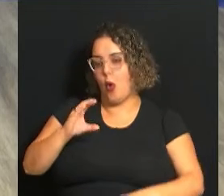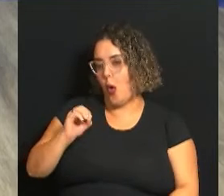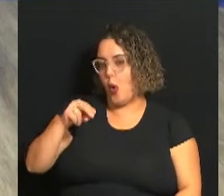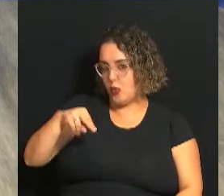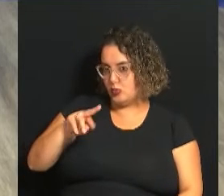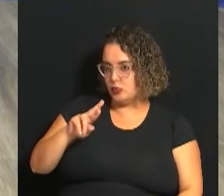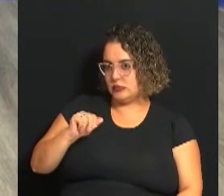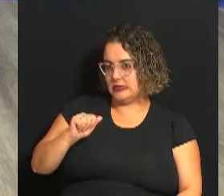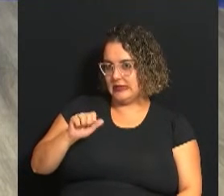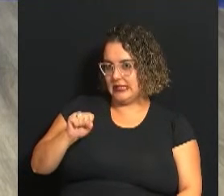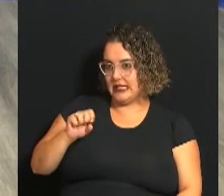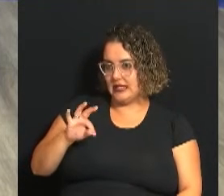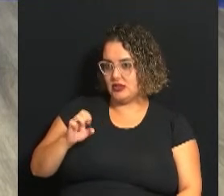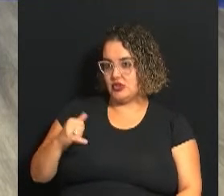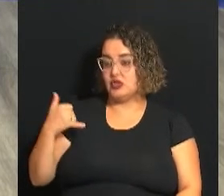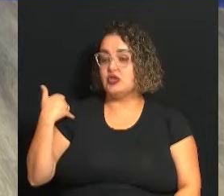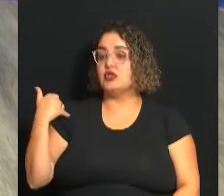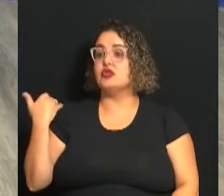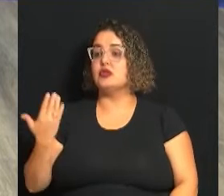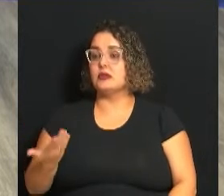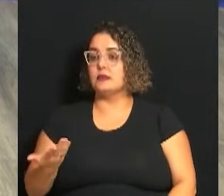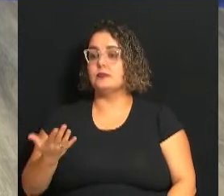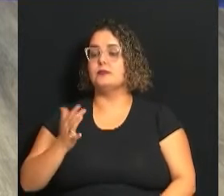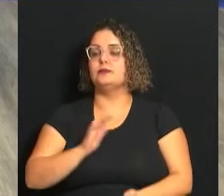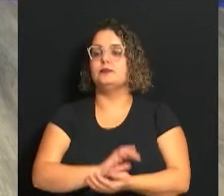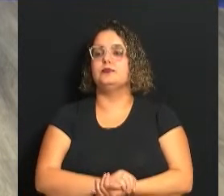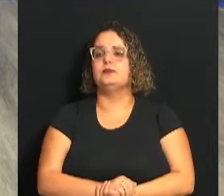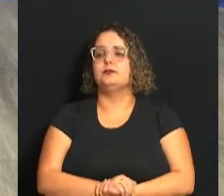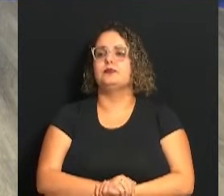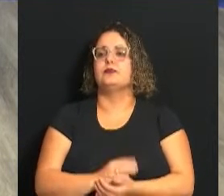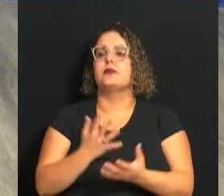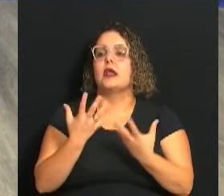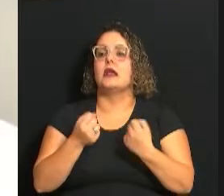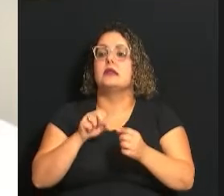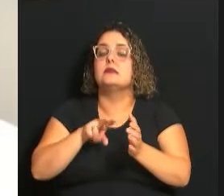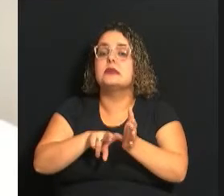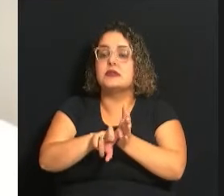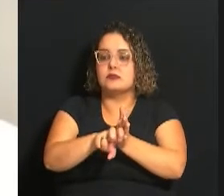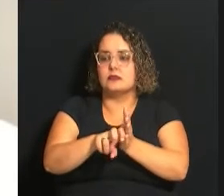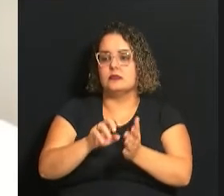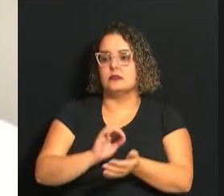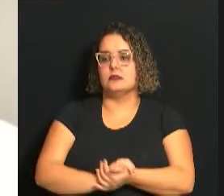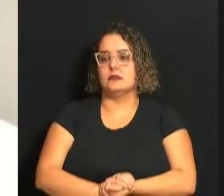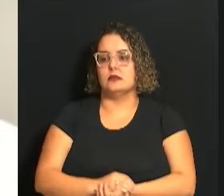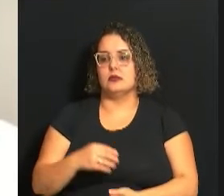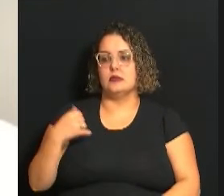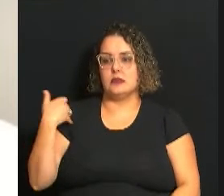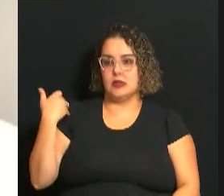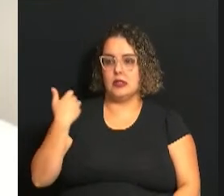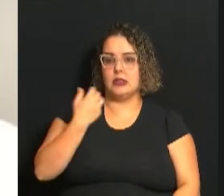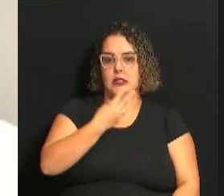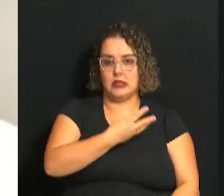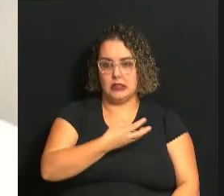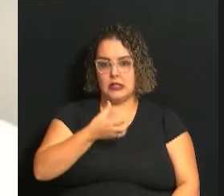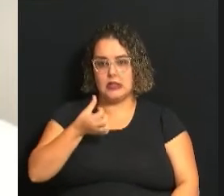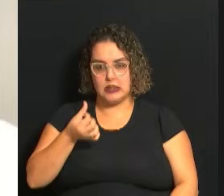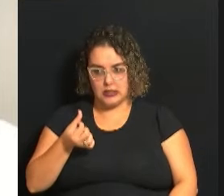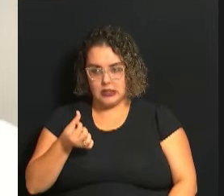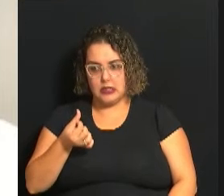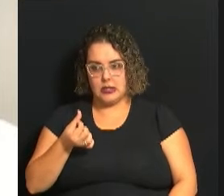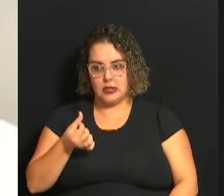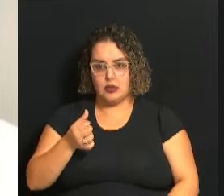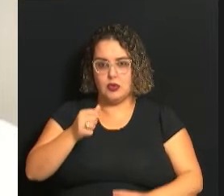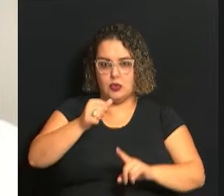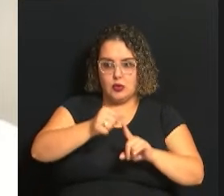quando recebeu esse diagnóstico? Eu estava com 36 anos, eu descobri em janeiro